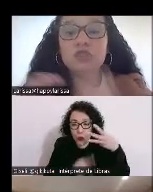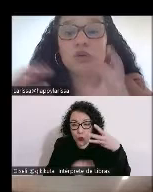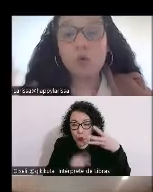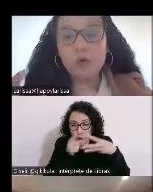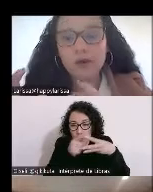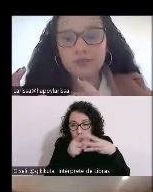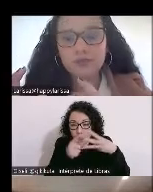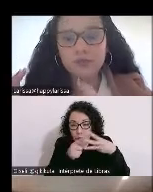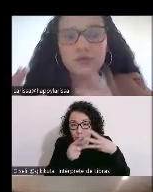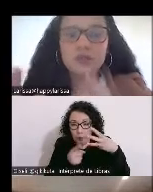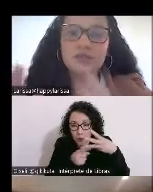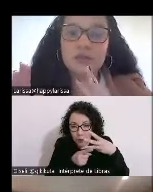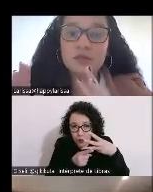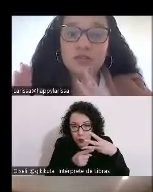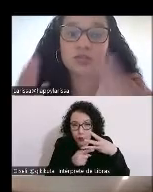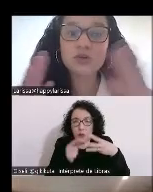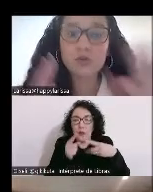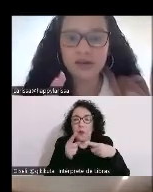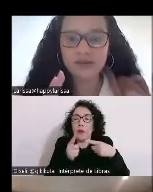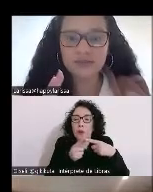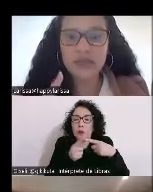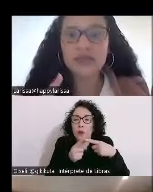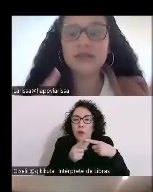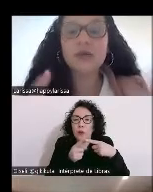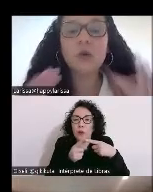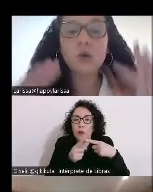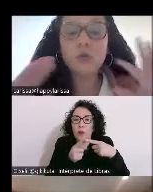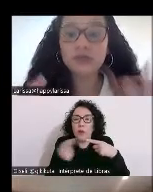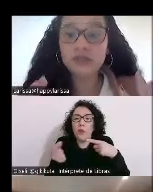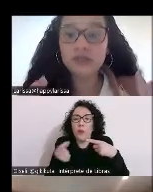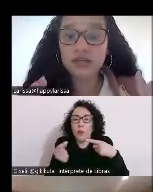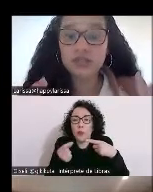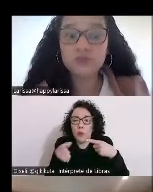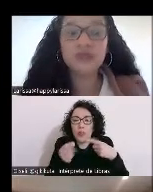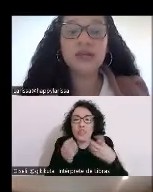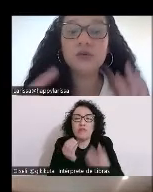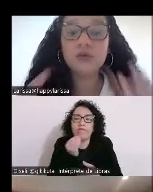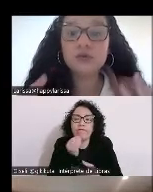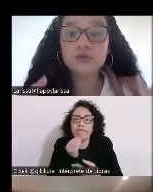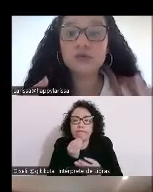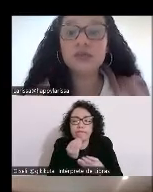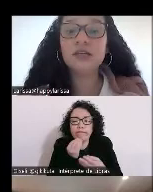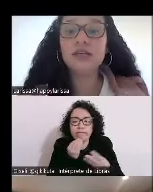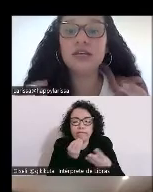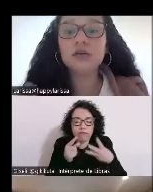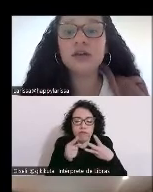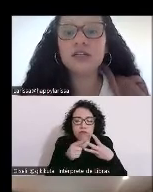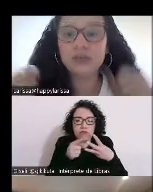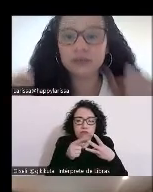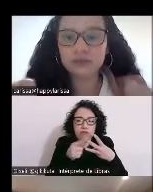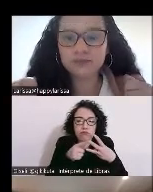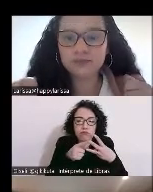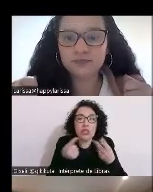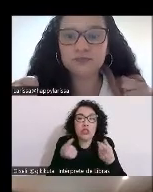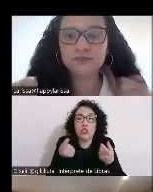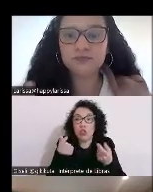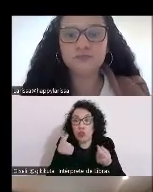chamam de OR, o que seria para a gente ORE, que são oportunidades, recursos e